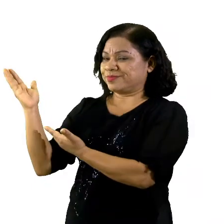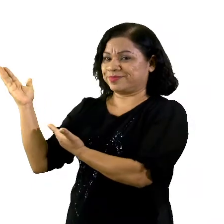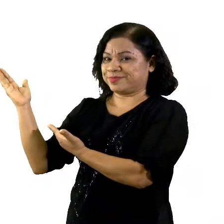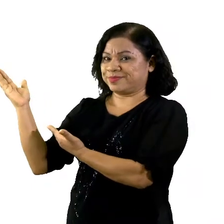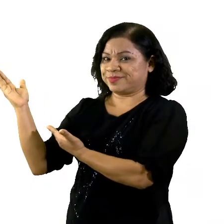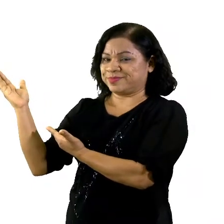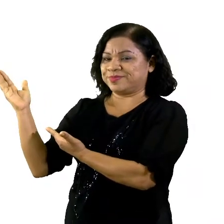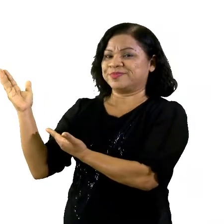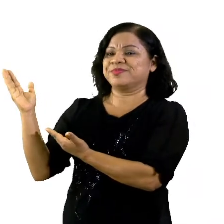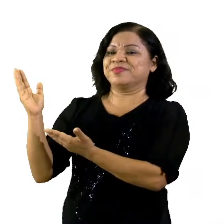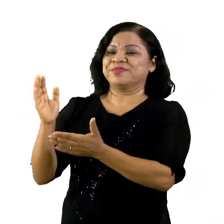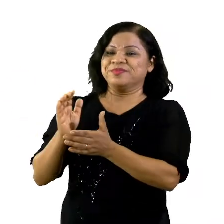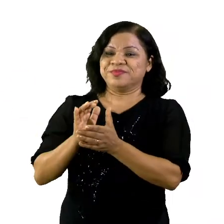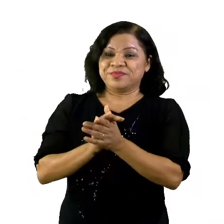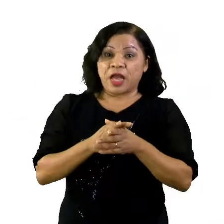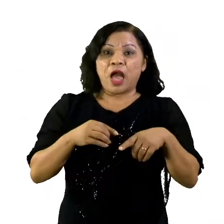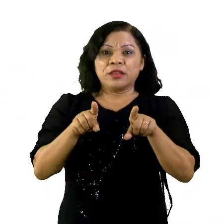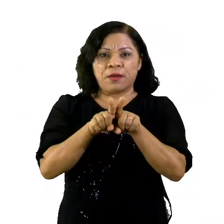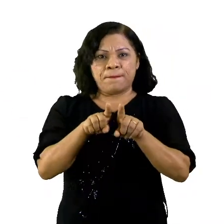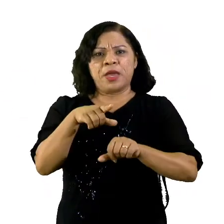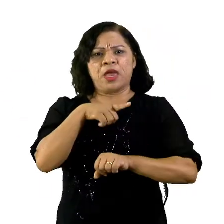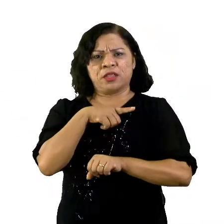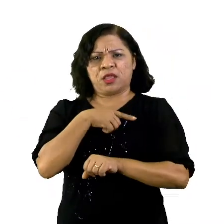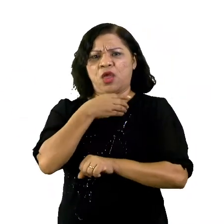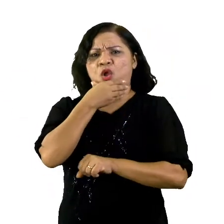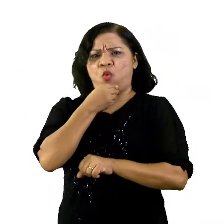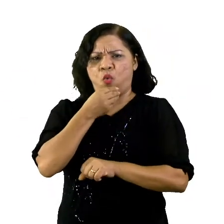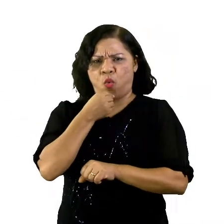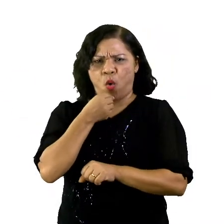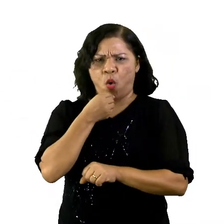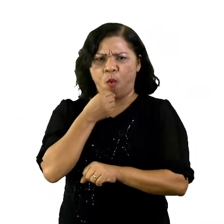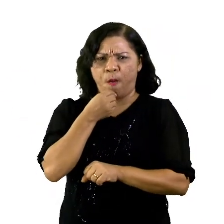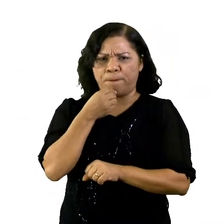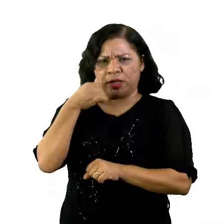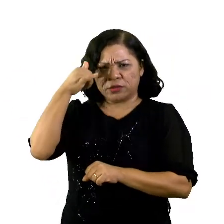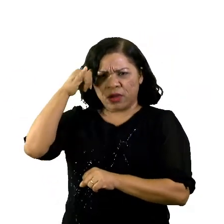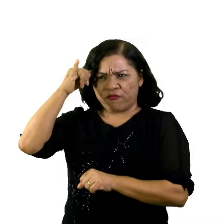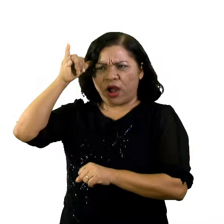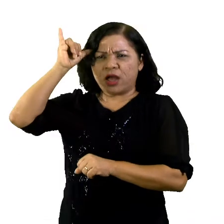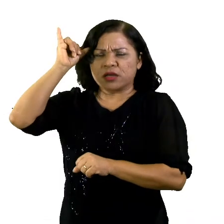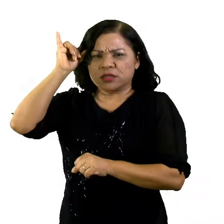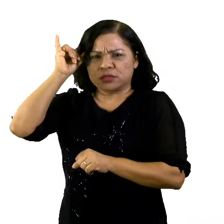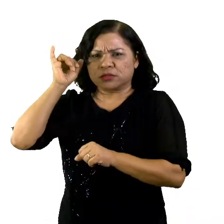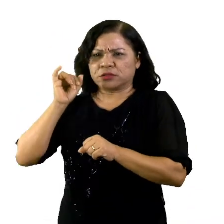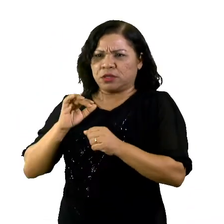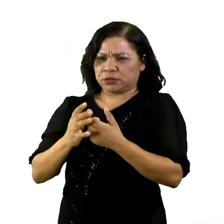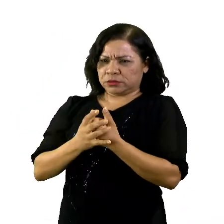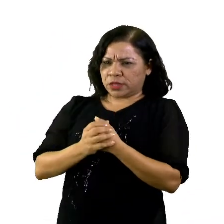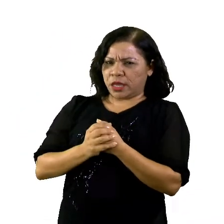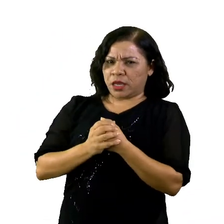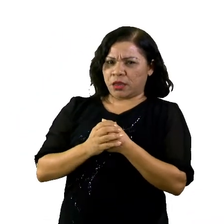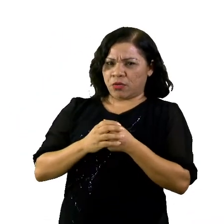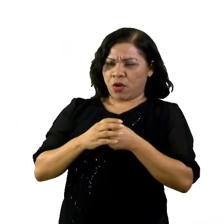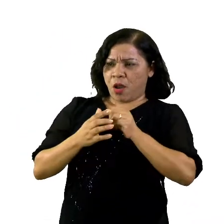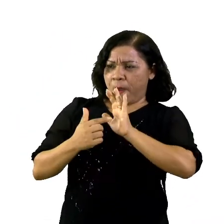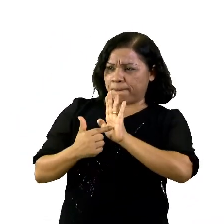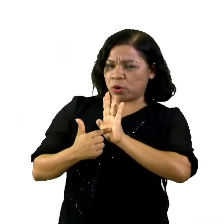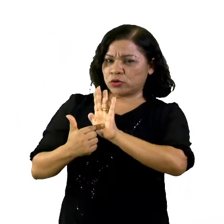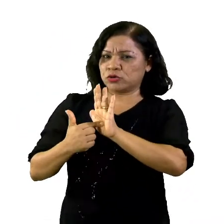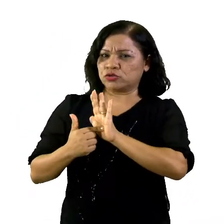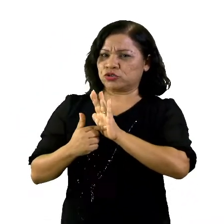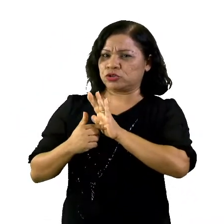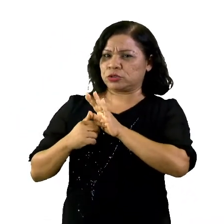atrás, notamos o fazendeiro que observa a cena com gestualidade que